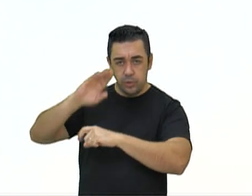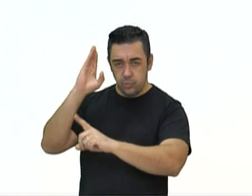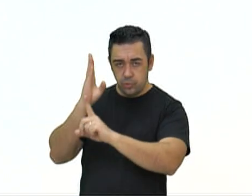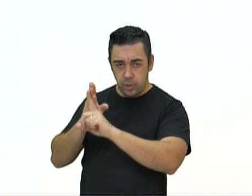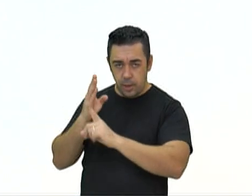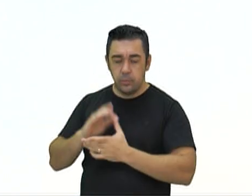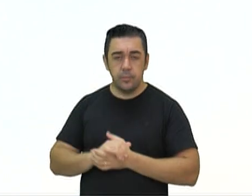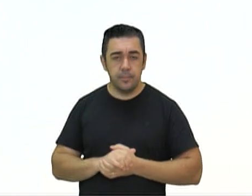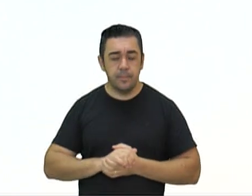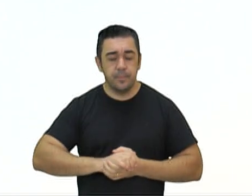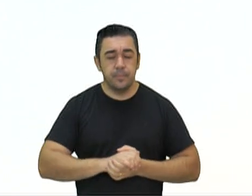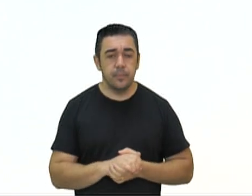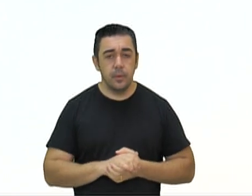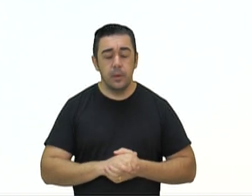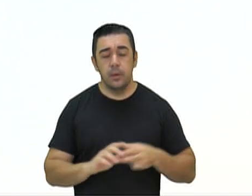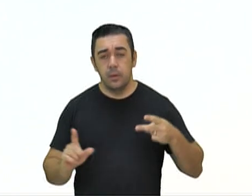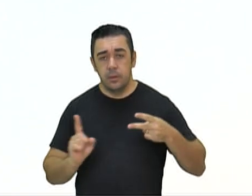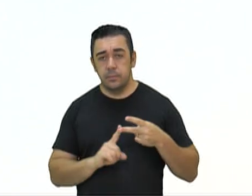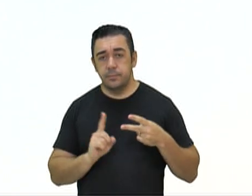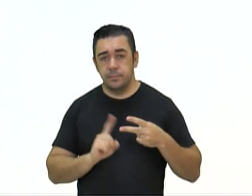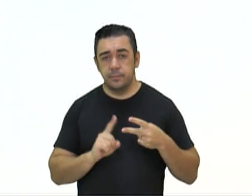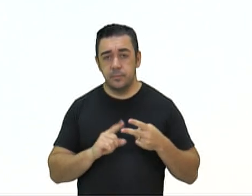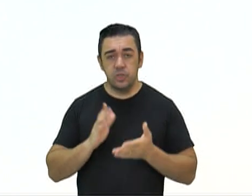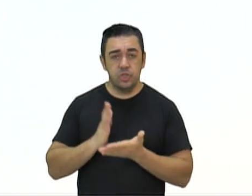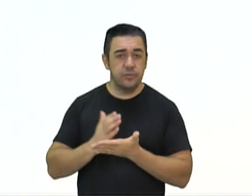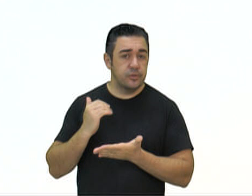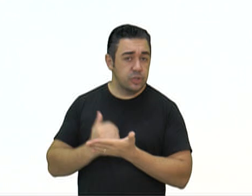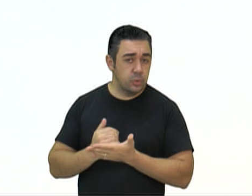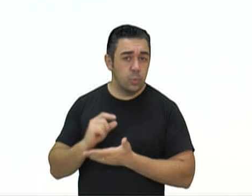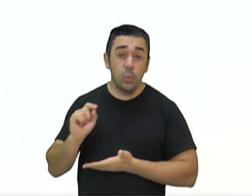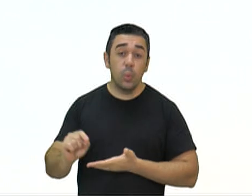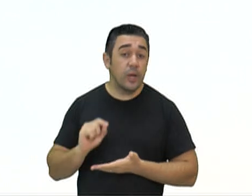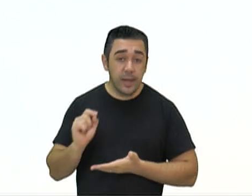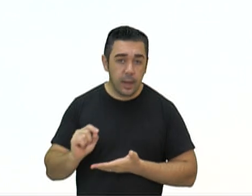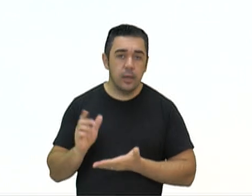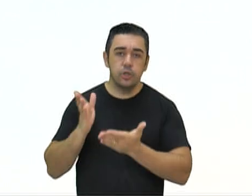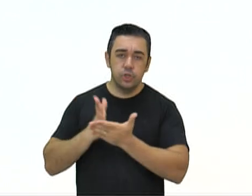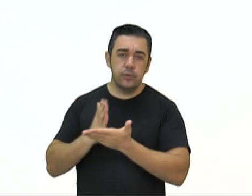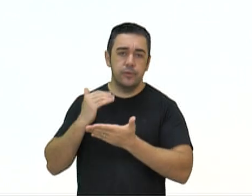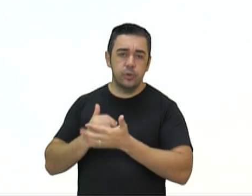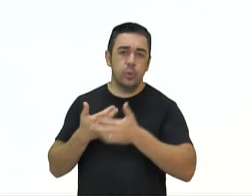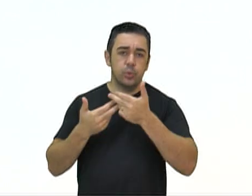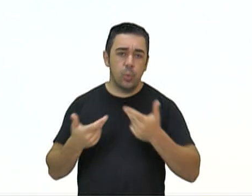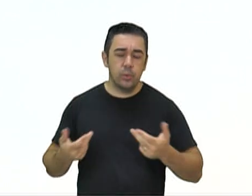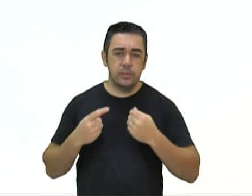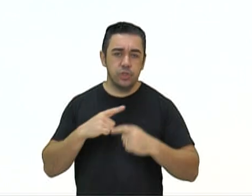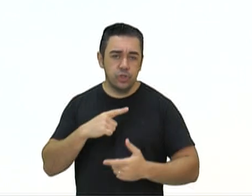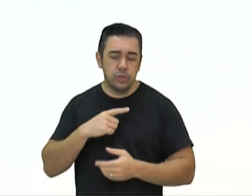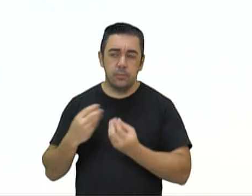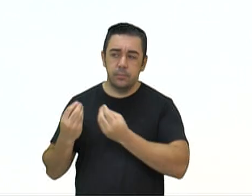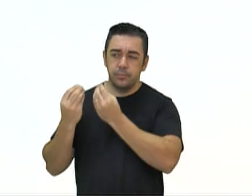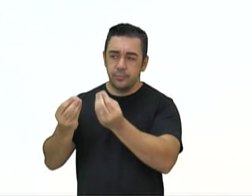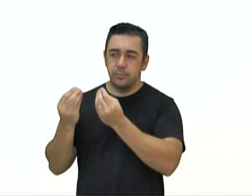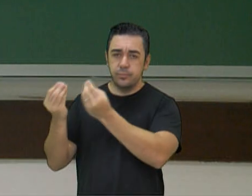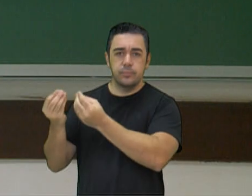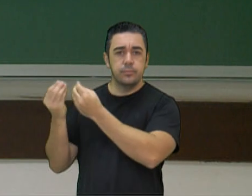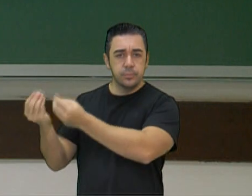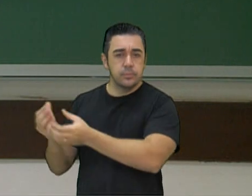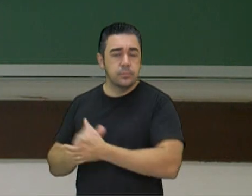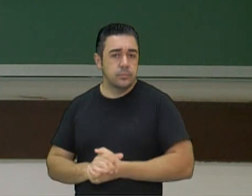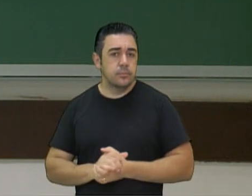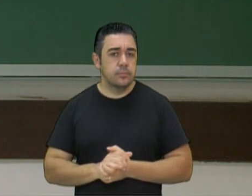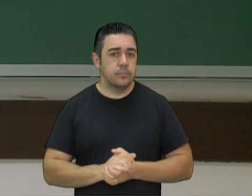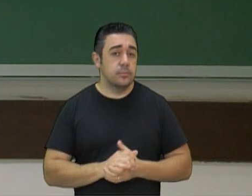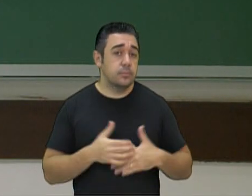reunir, nesse caso, né? E ali ele dividiu o quê? Ele dividiu os seus bens, pelos 3 filhos, né? Então,